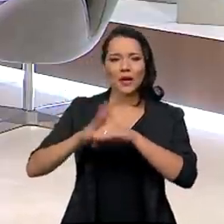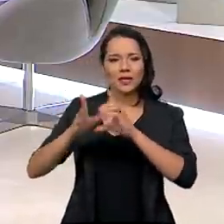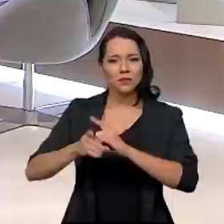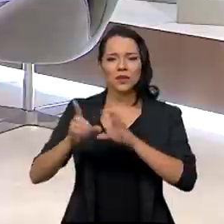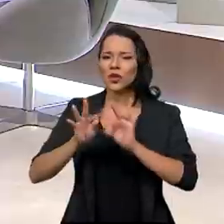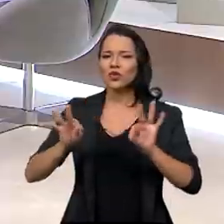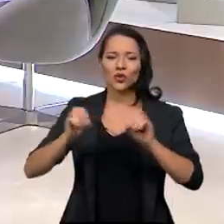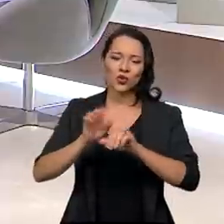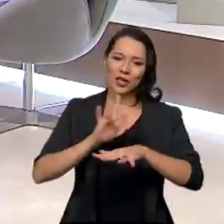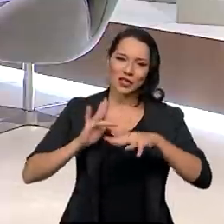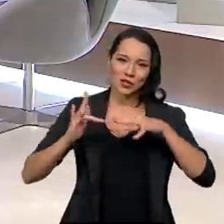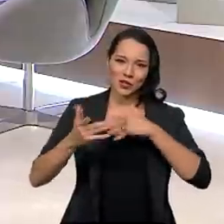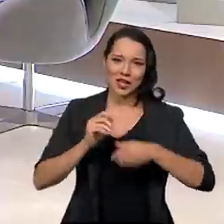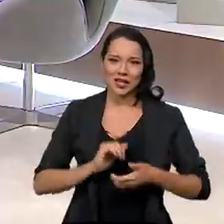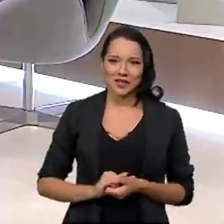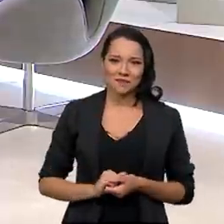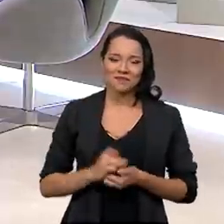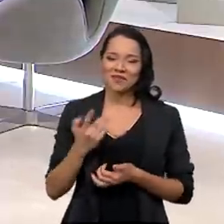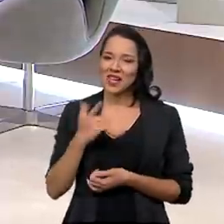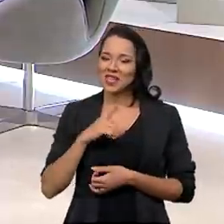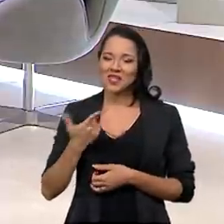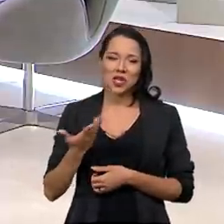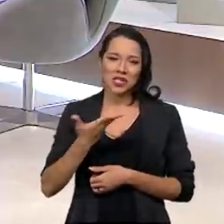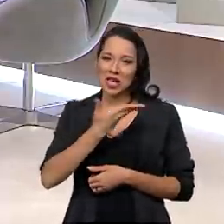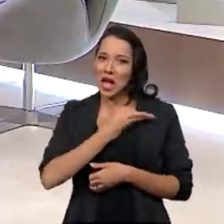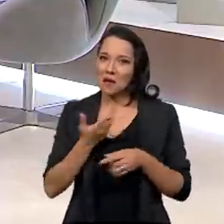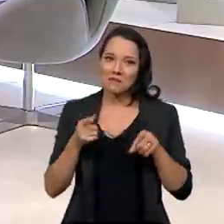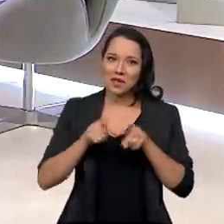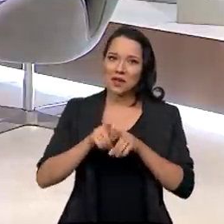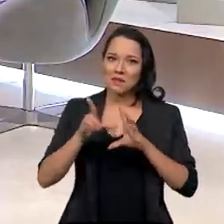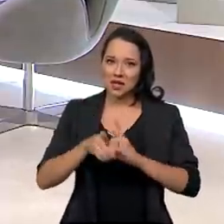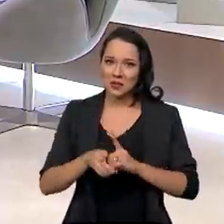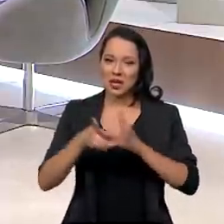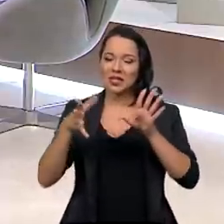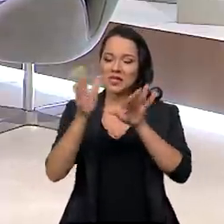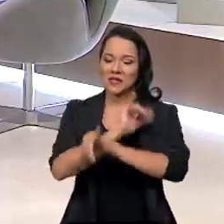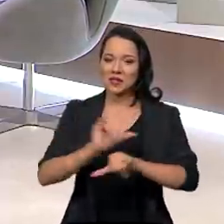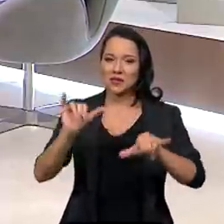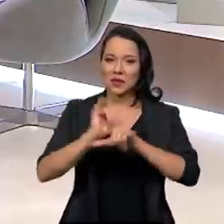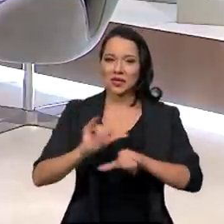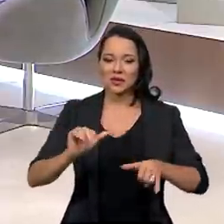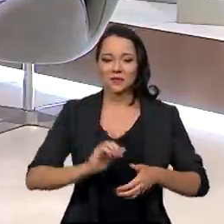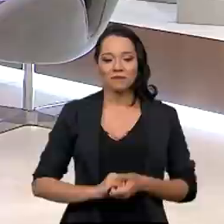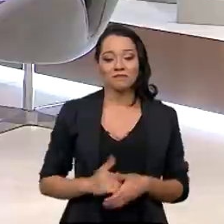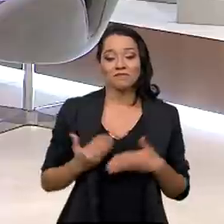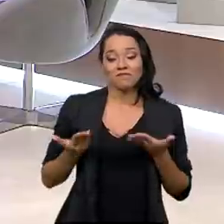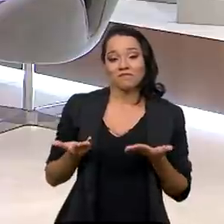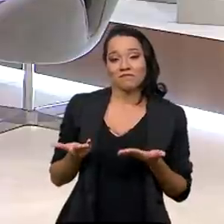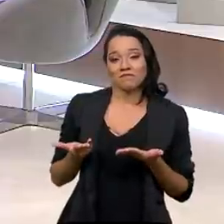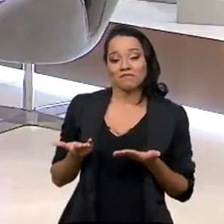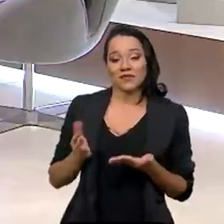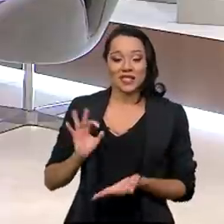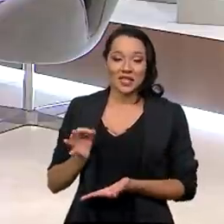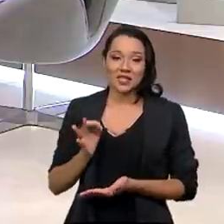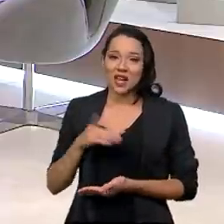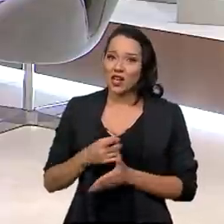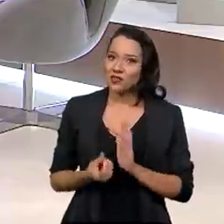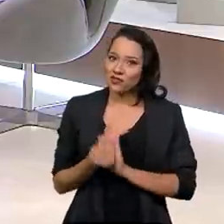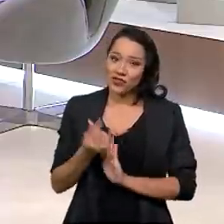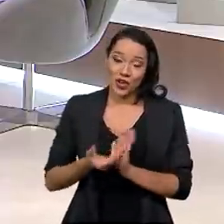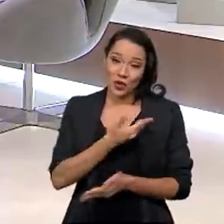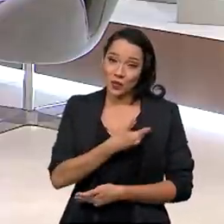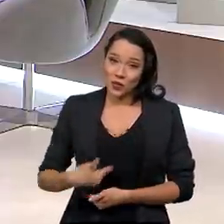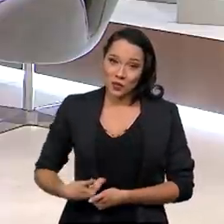em redes sociais, nossas grandes aliadas para a democratização da informação. Afinal, não é, Paulo? É dinheiro